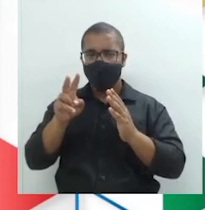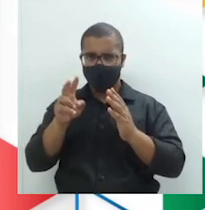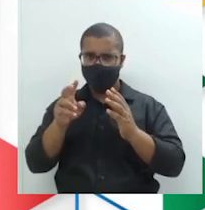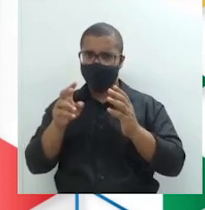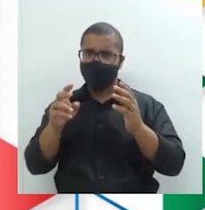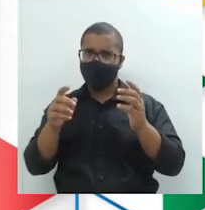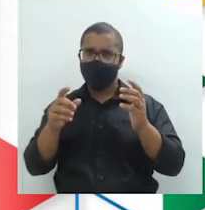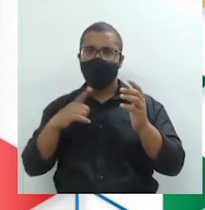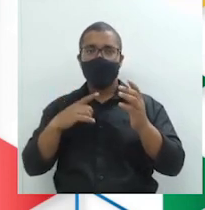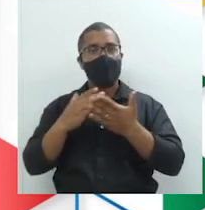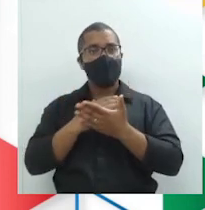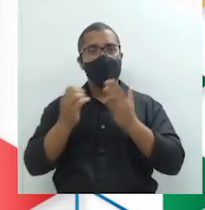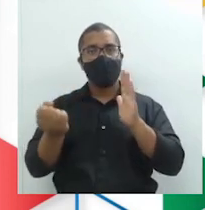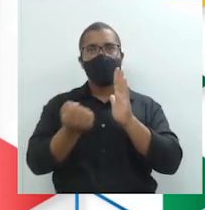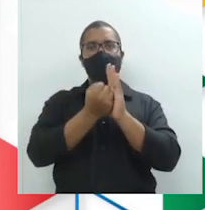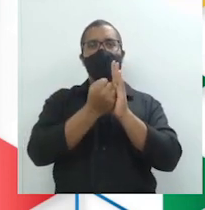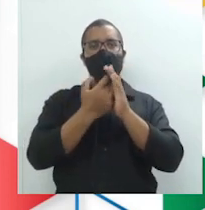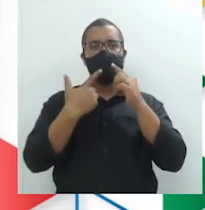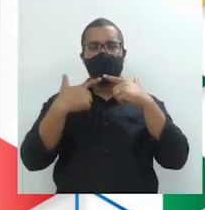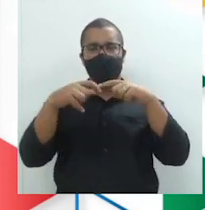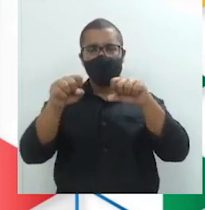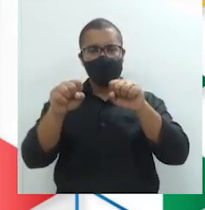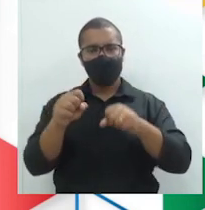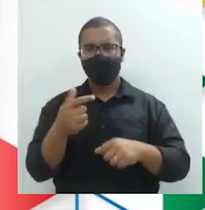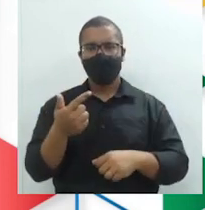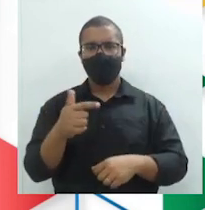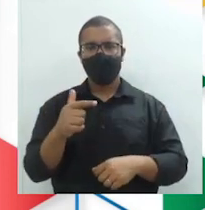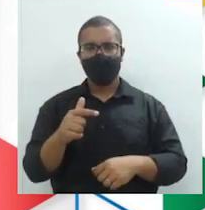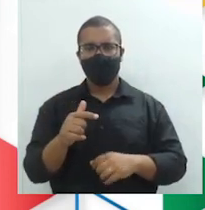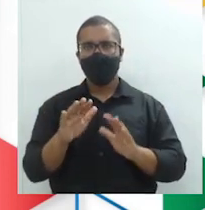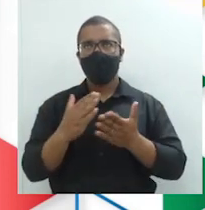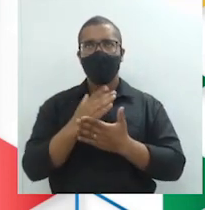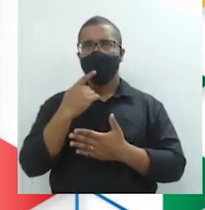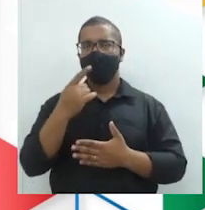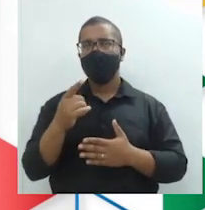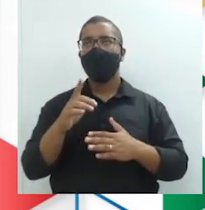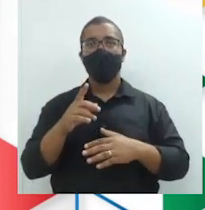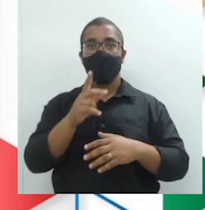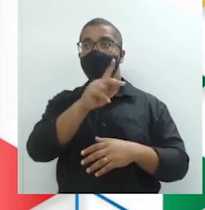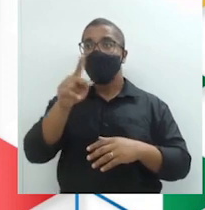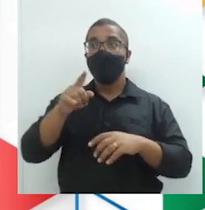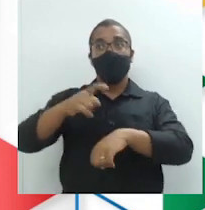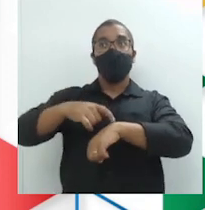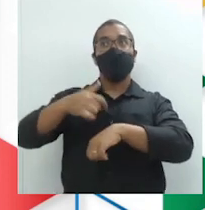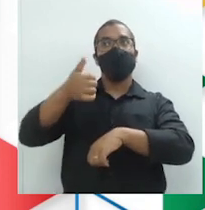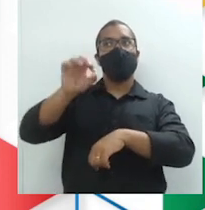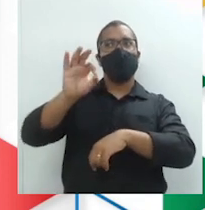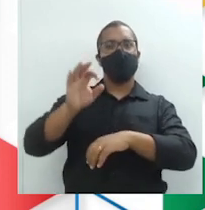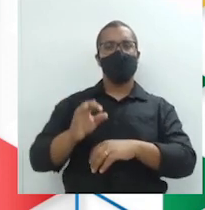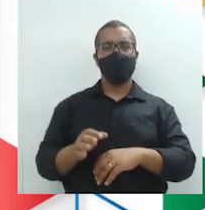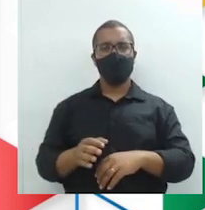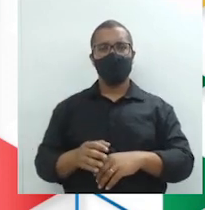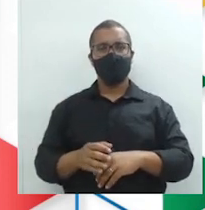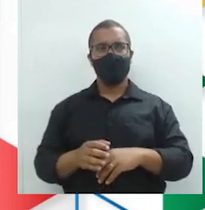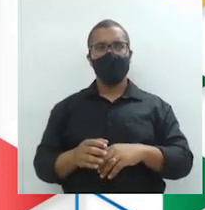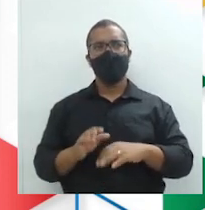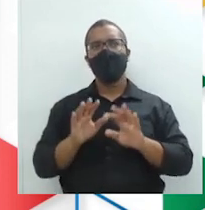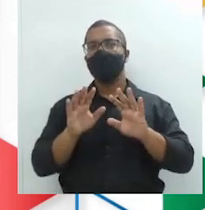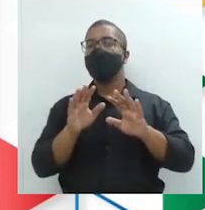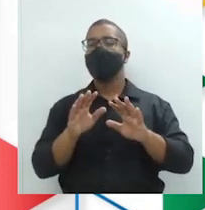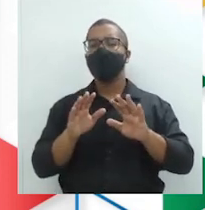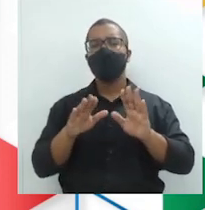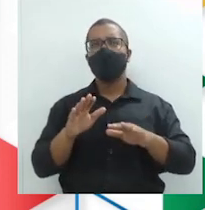aí. Alguém diz, professora, já são 10 horas. Quando nós temos, professora, já são 10